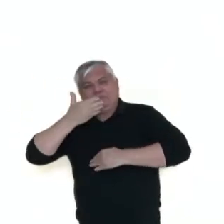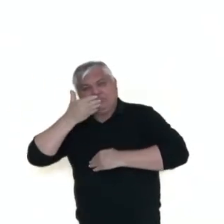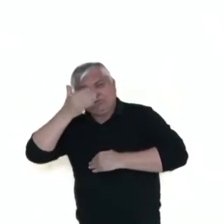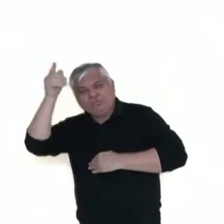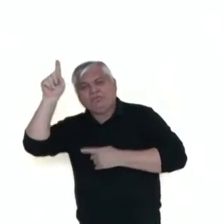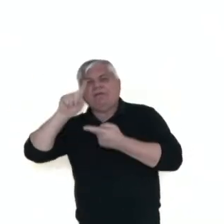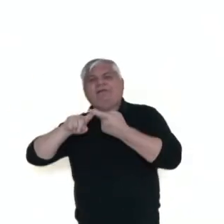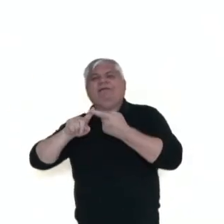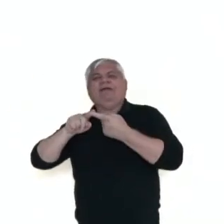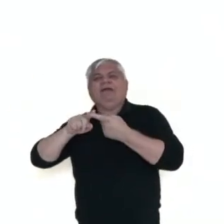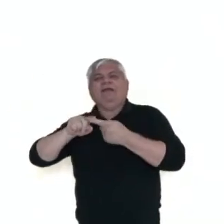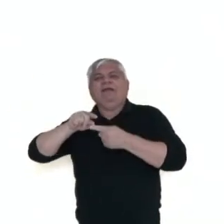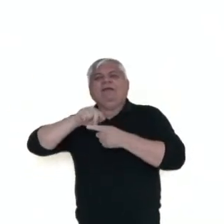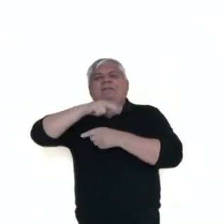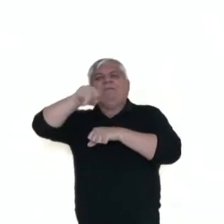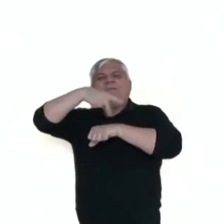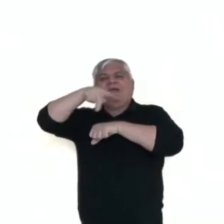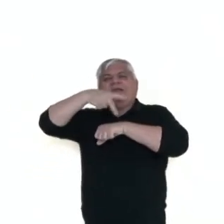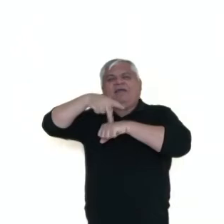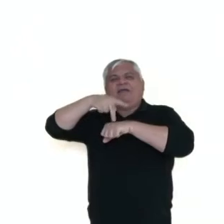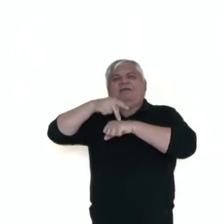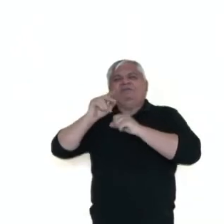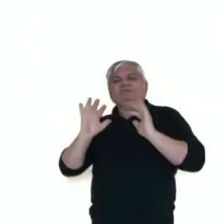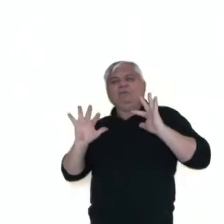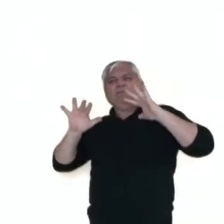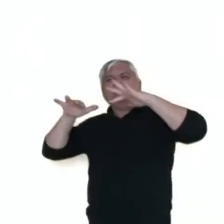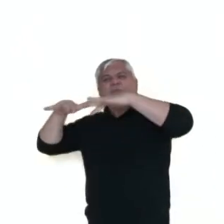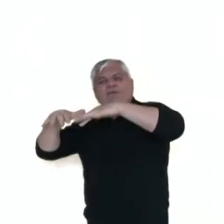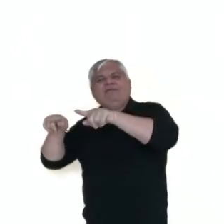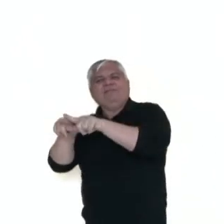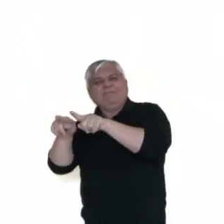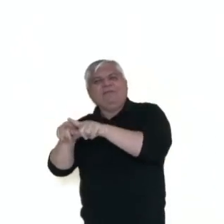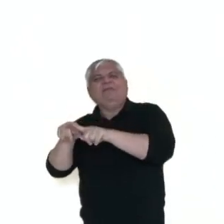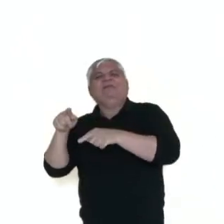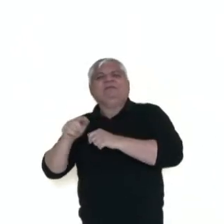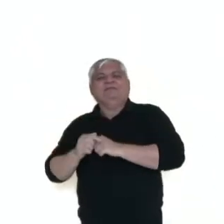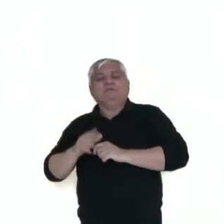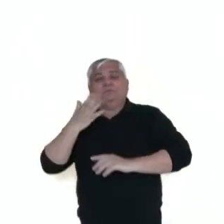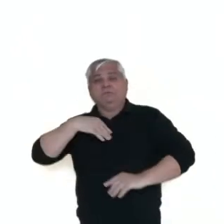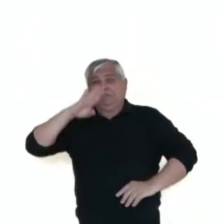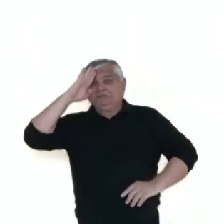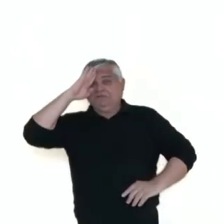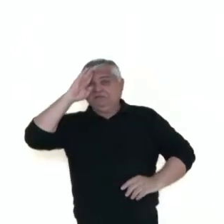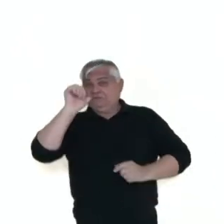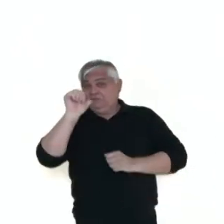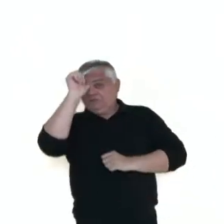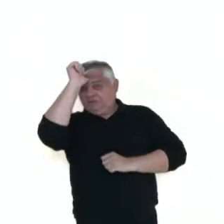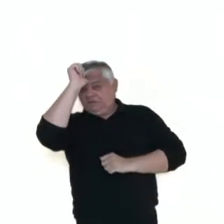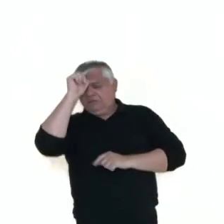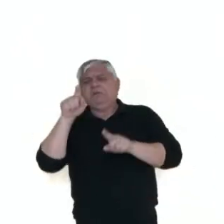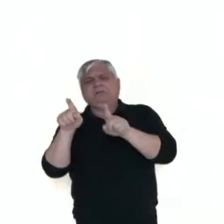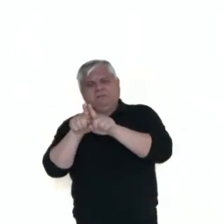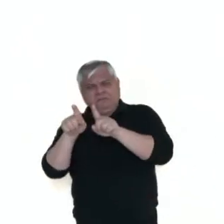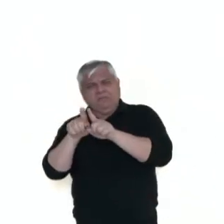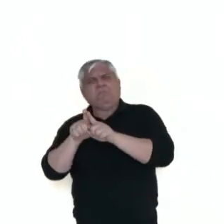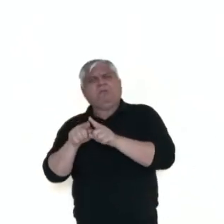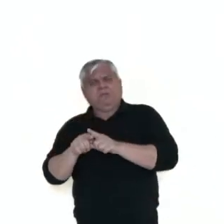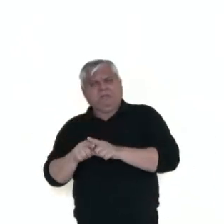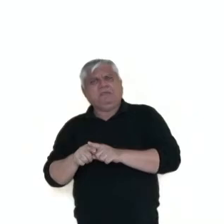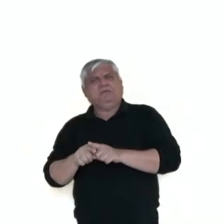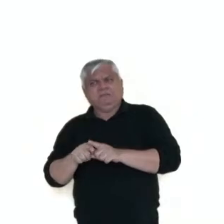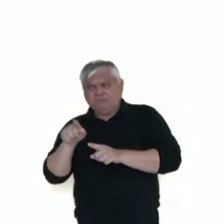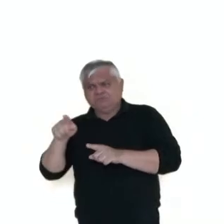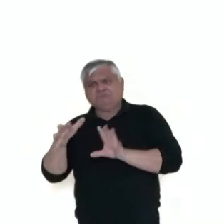nacionalidades, que se deslocaram para combater na região. E o exército indiano também foi fortalecido pelo